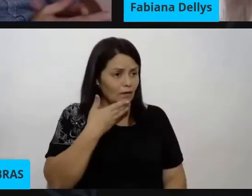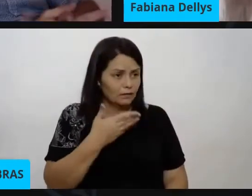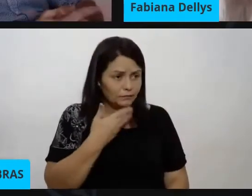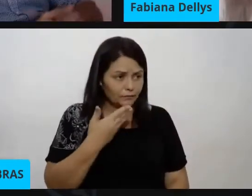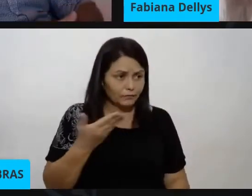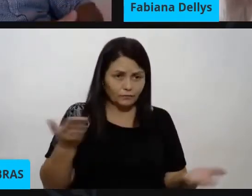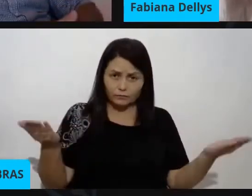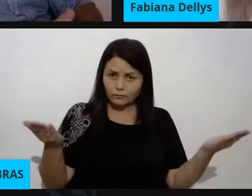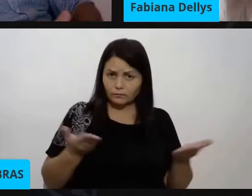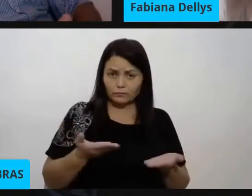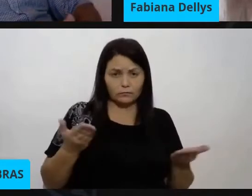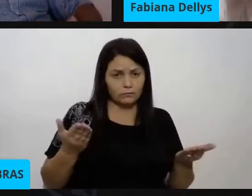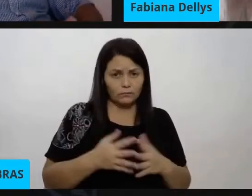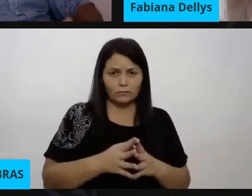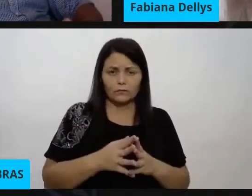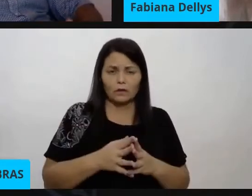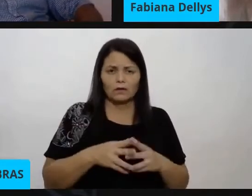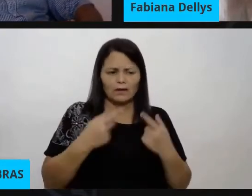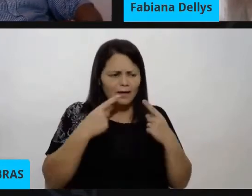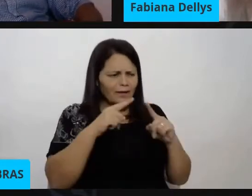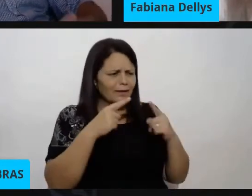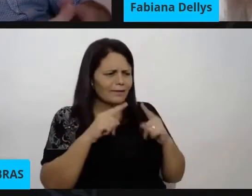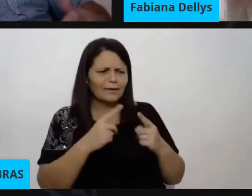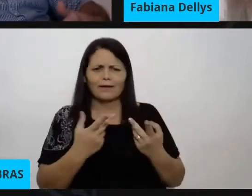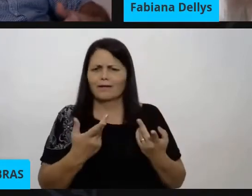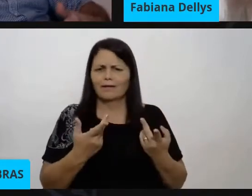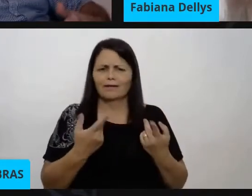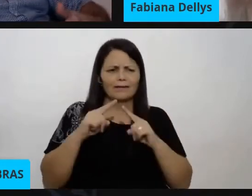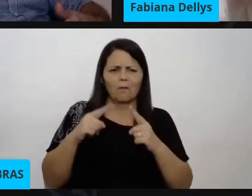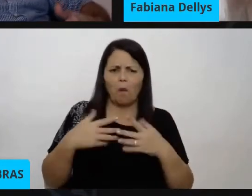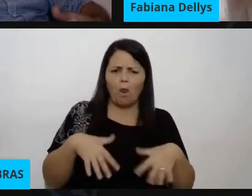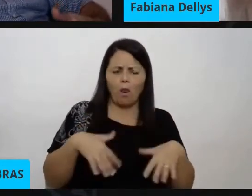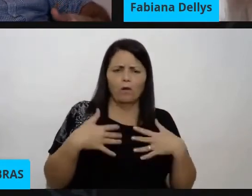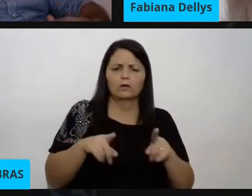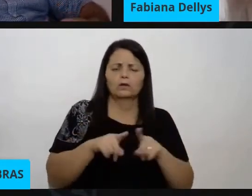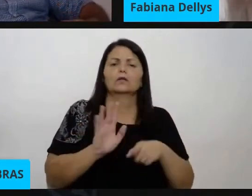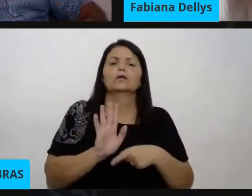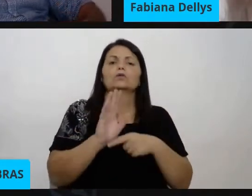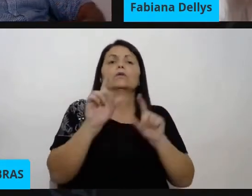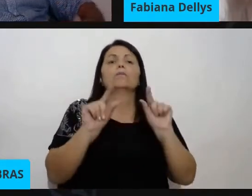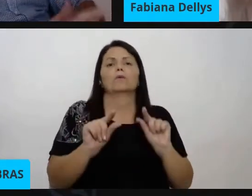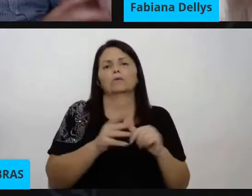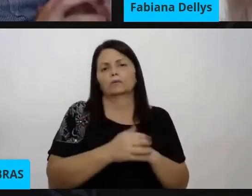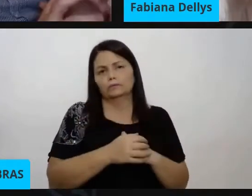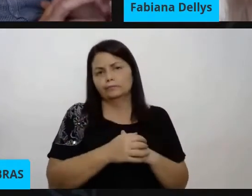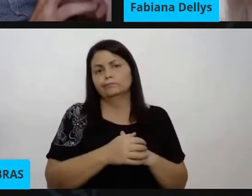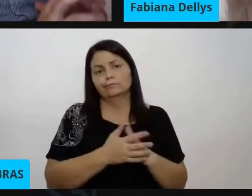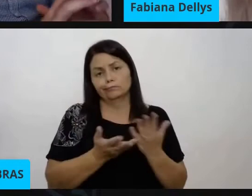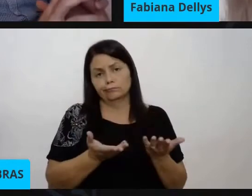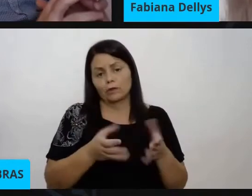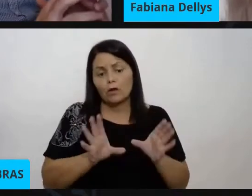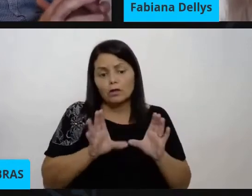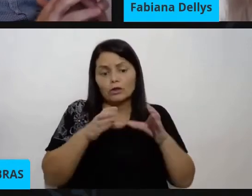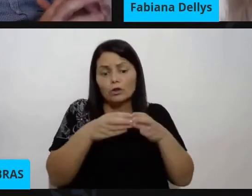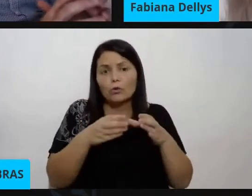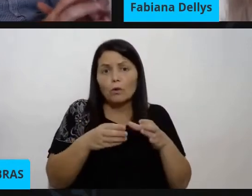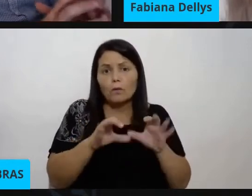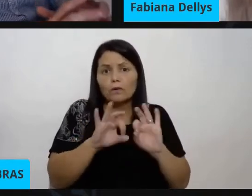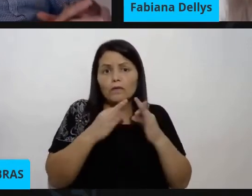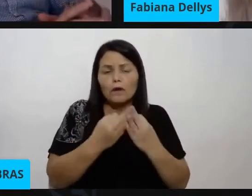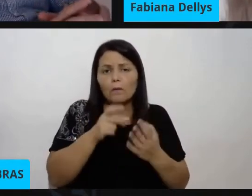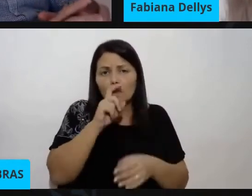né? A gente critica muito, mas a gente contribui pouco. Que grupo de pais dentro